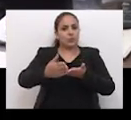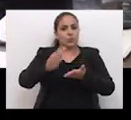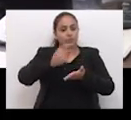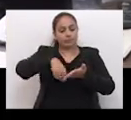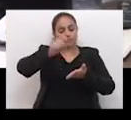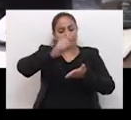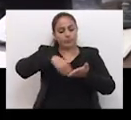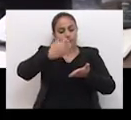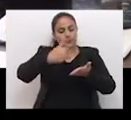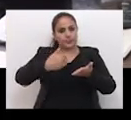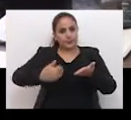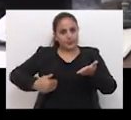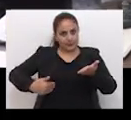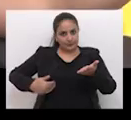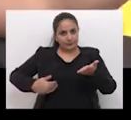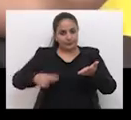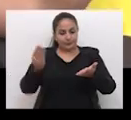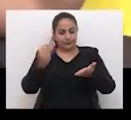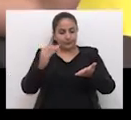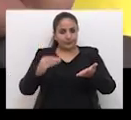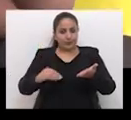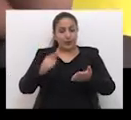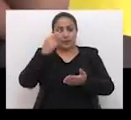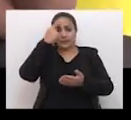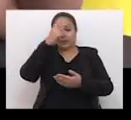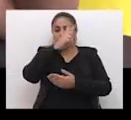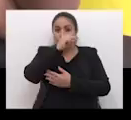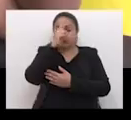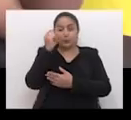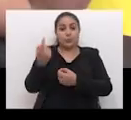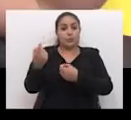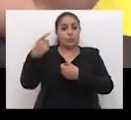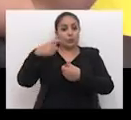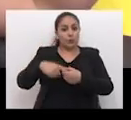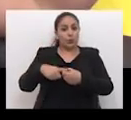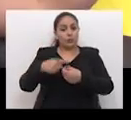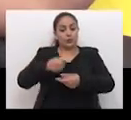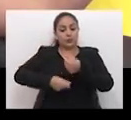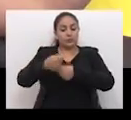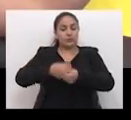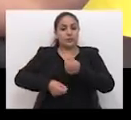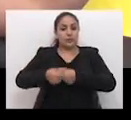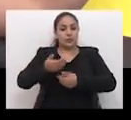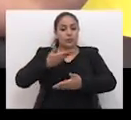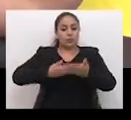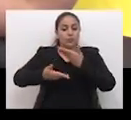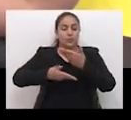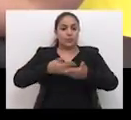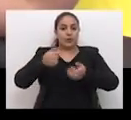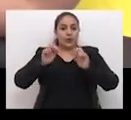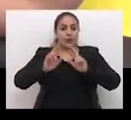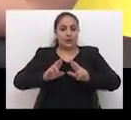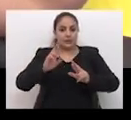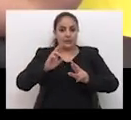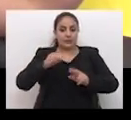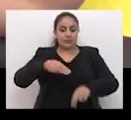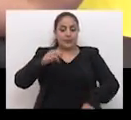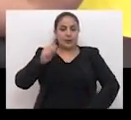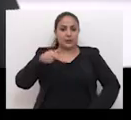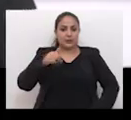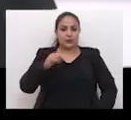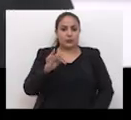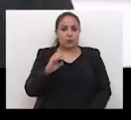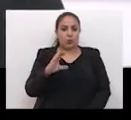a coleta de assinaturas. A ideia é de que o município retome a negociação envolvendo a área da